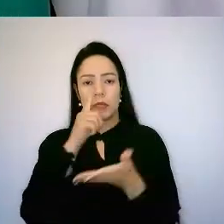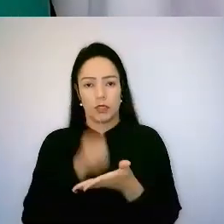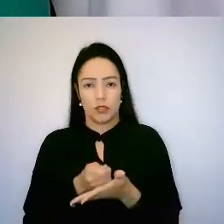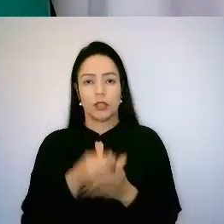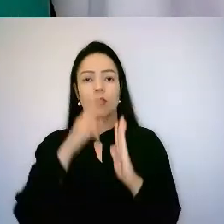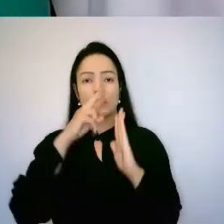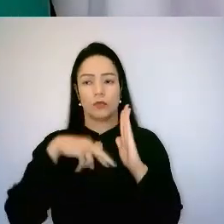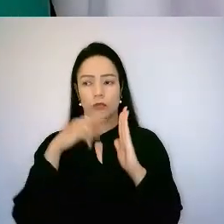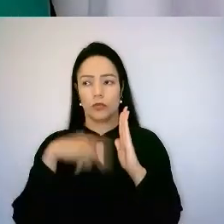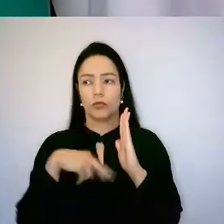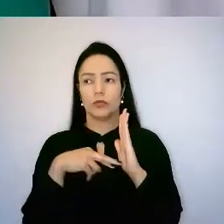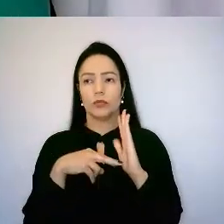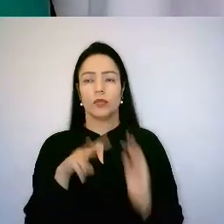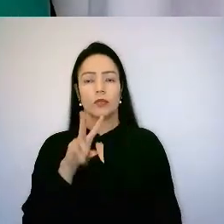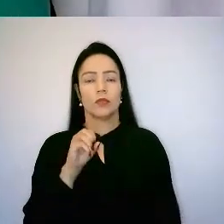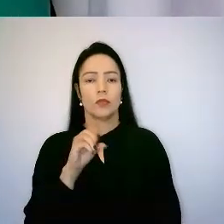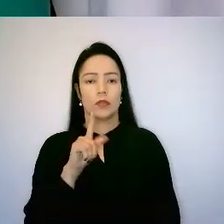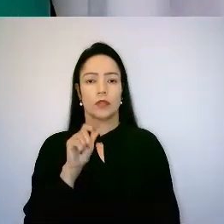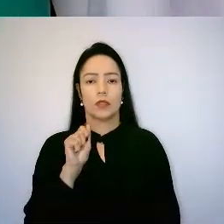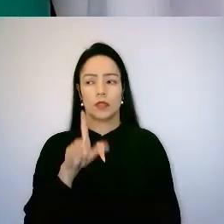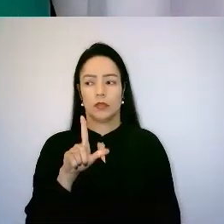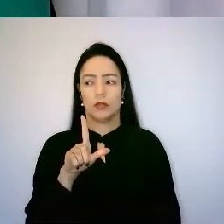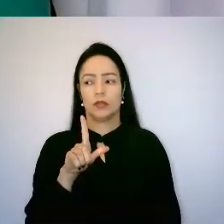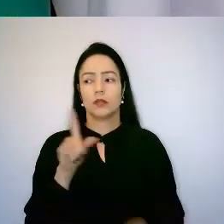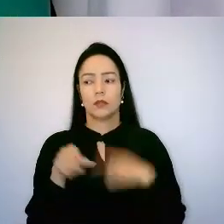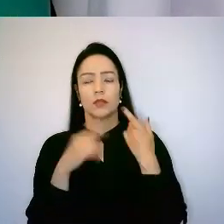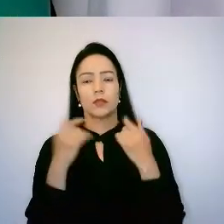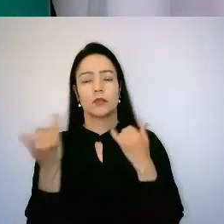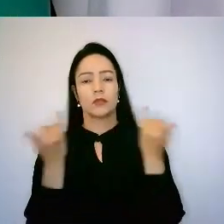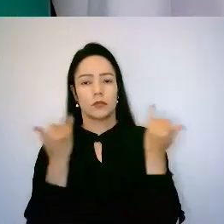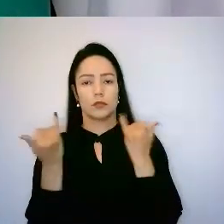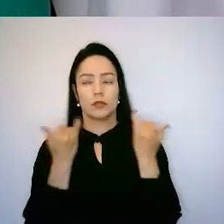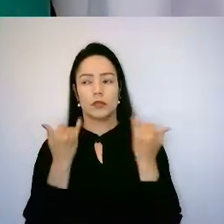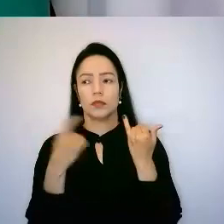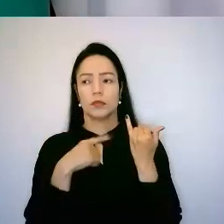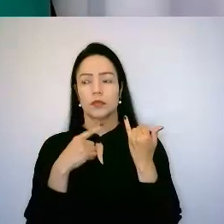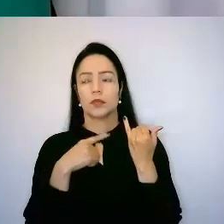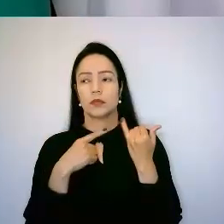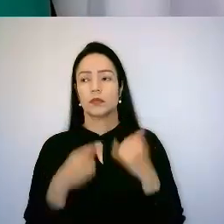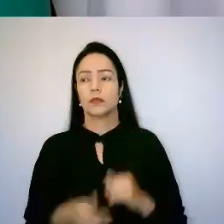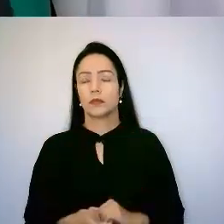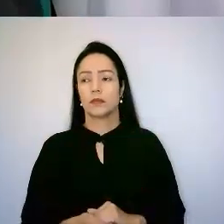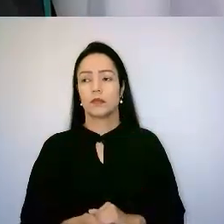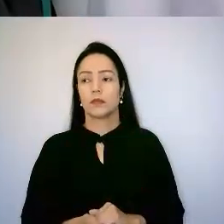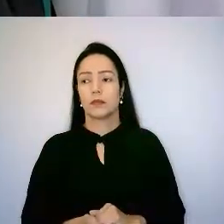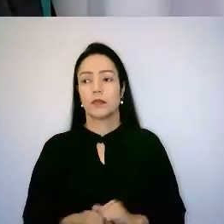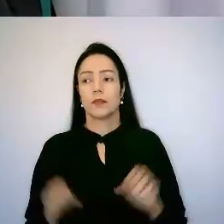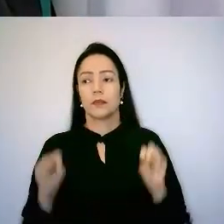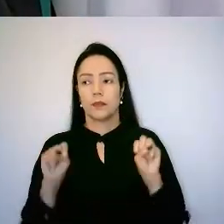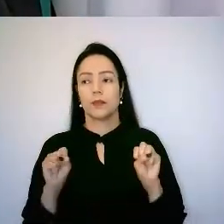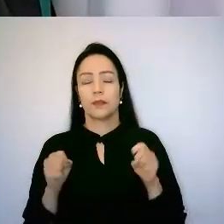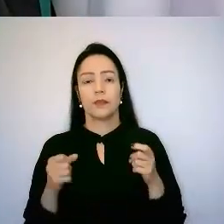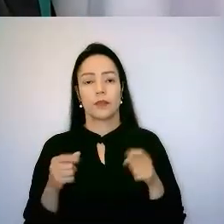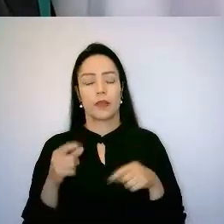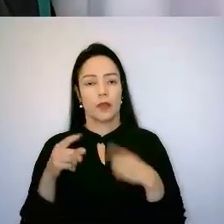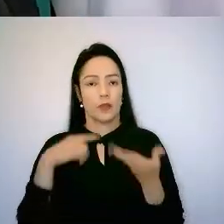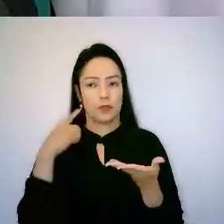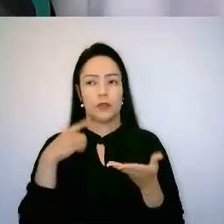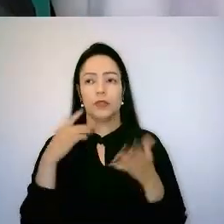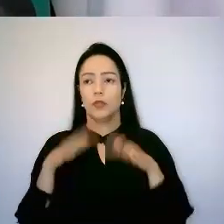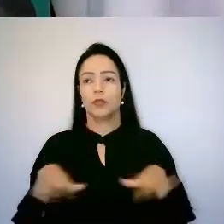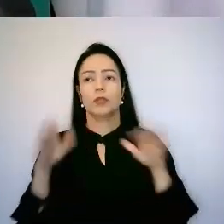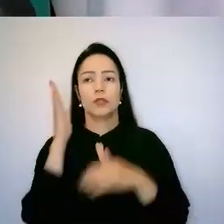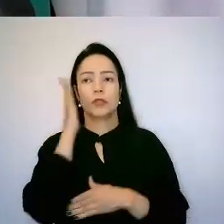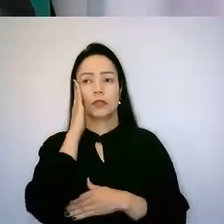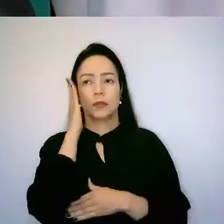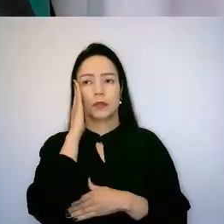já trazer essa informação para que a gente possa tornar pública né e possam eles aí os advogados ter conhecimento e me